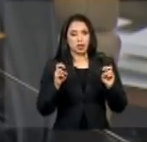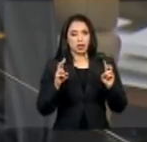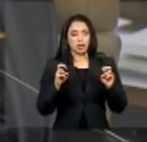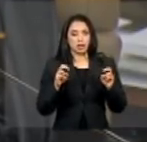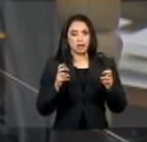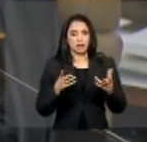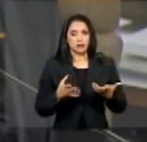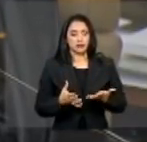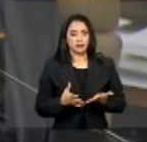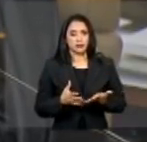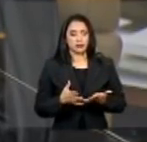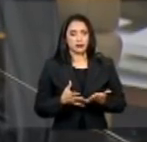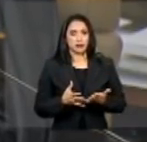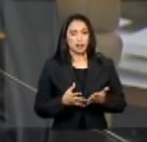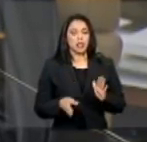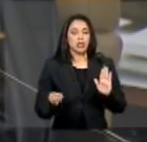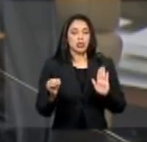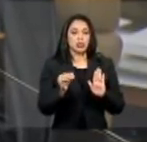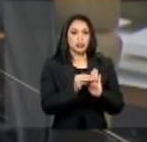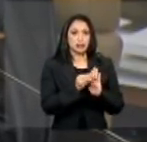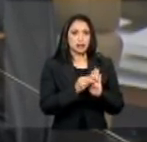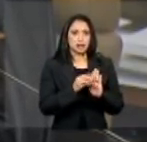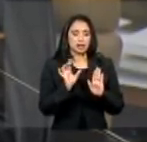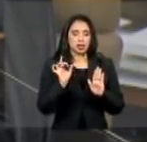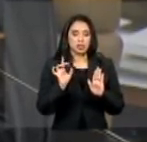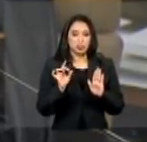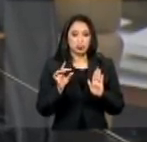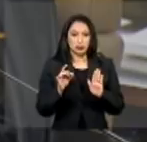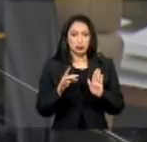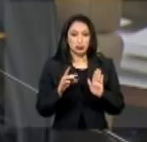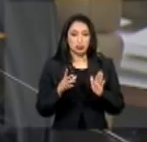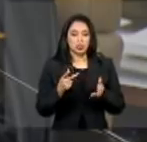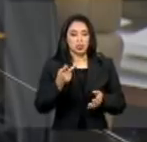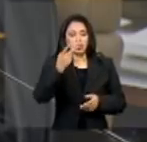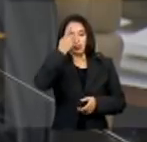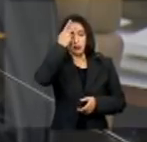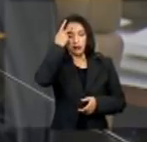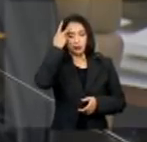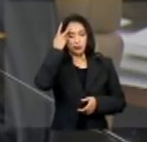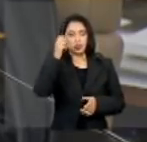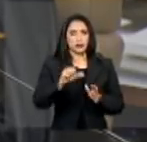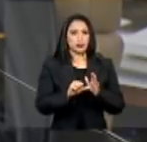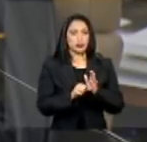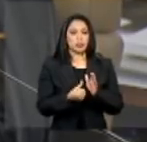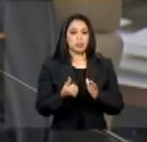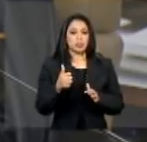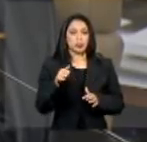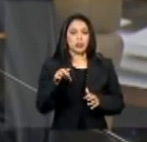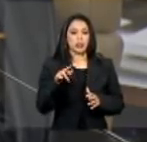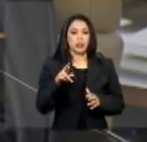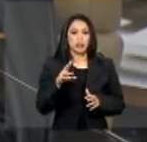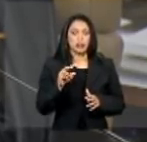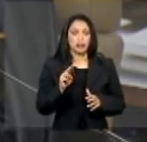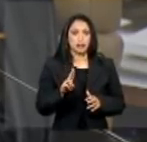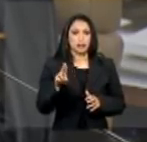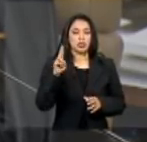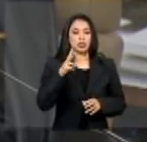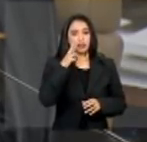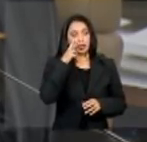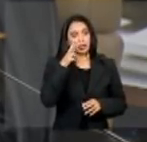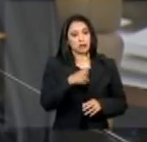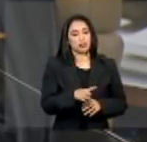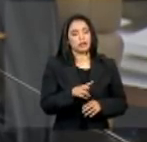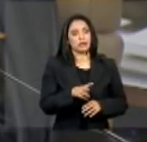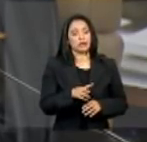neste caso específico o paciente foi denunciado em primeiro grau pela suposta prática de